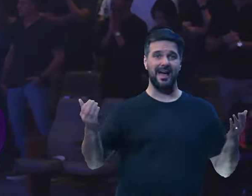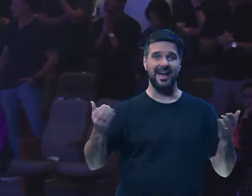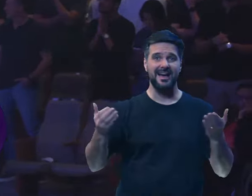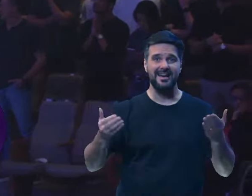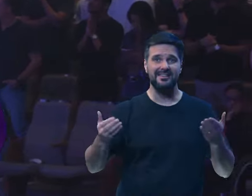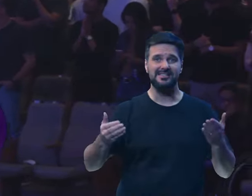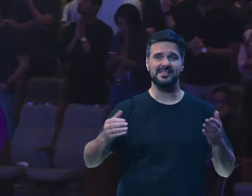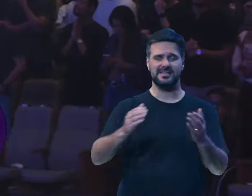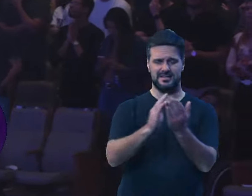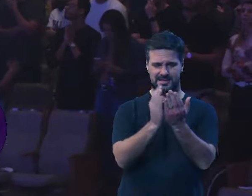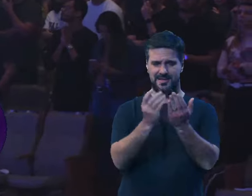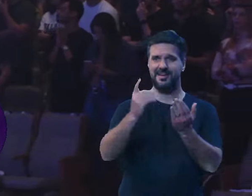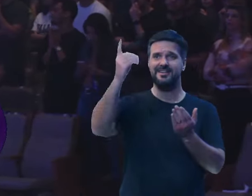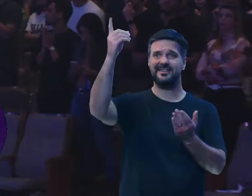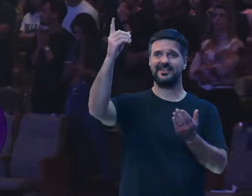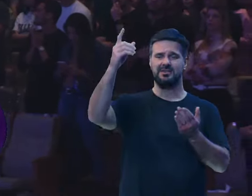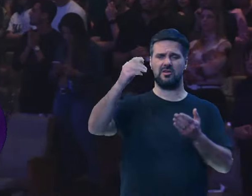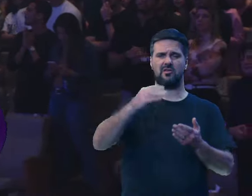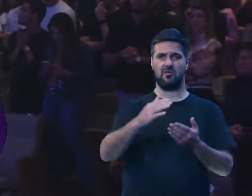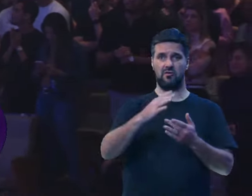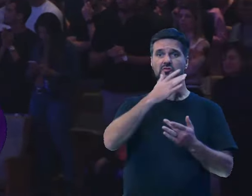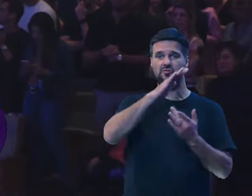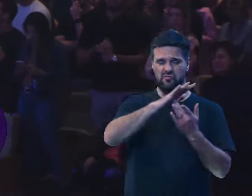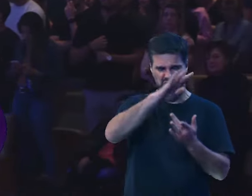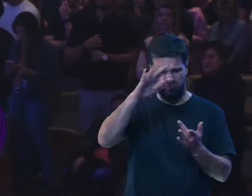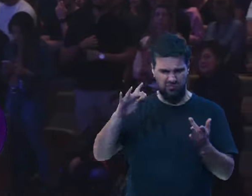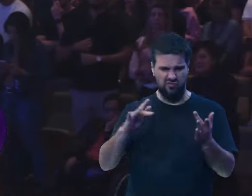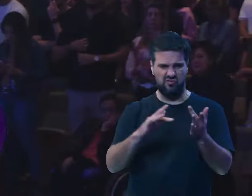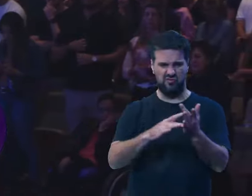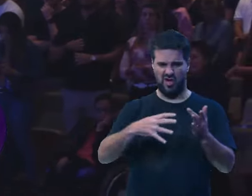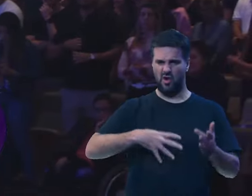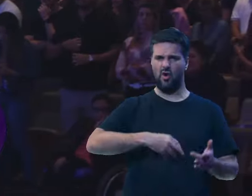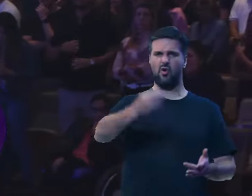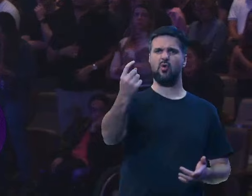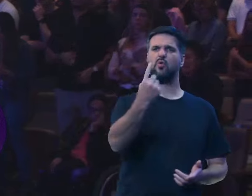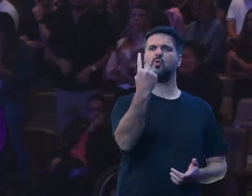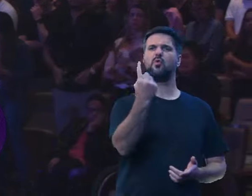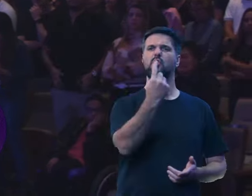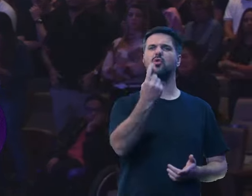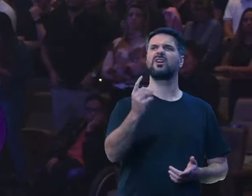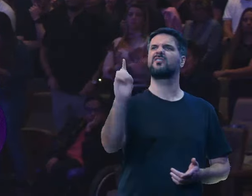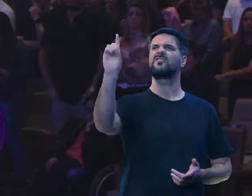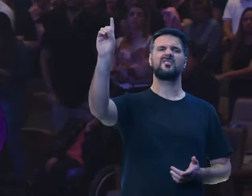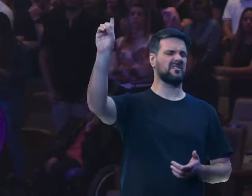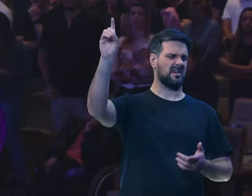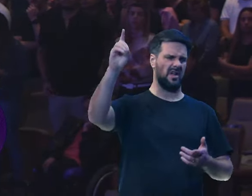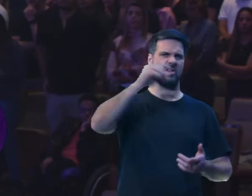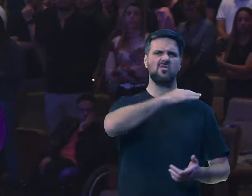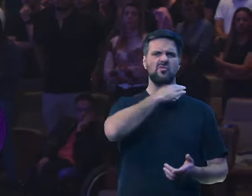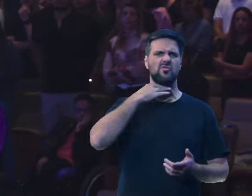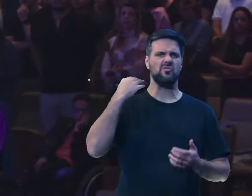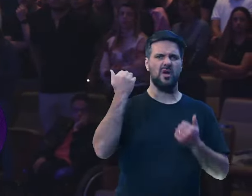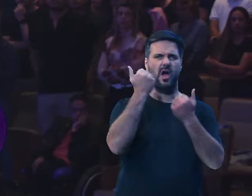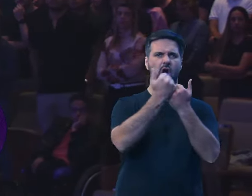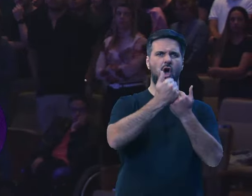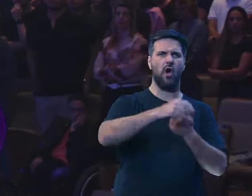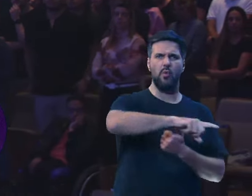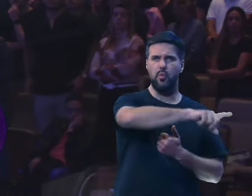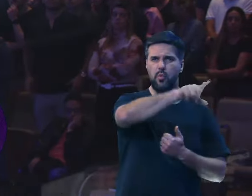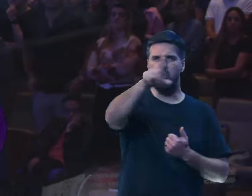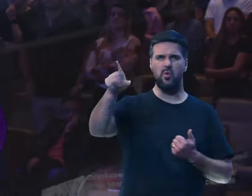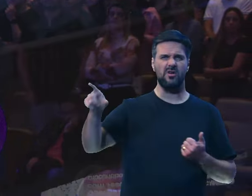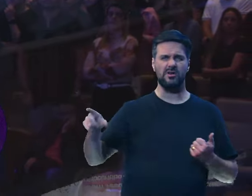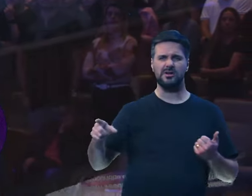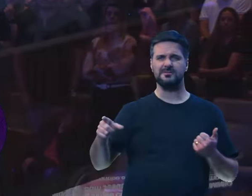isso, a Bíblia diz que Ele entrega o Seu Filho, o Seu único Filho, para morrer no meu e no teu lugar. O Senhor quer